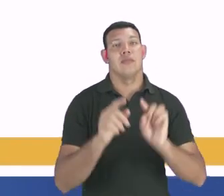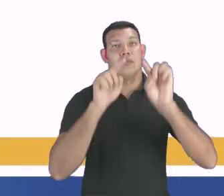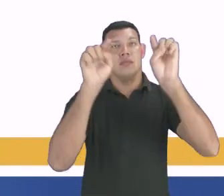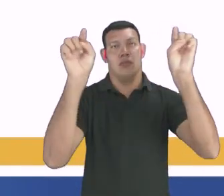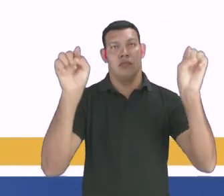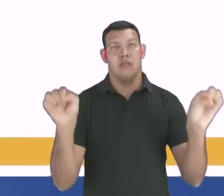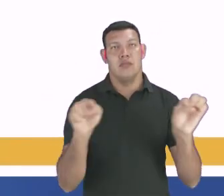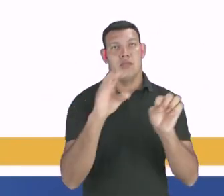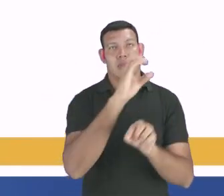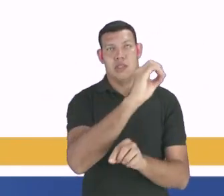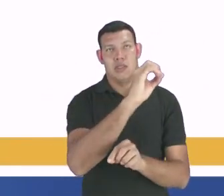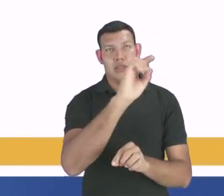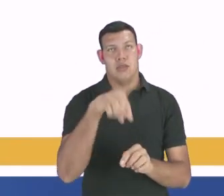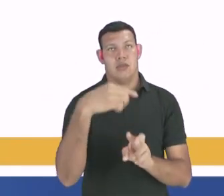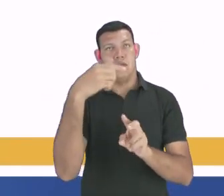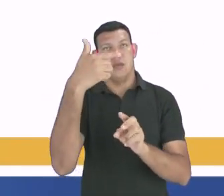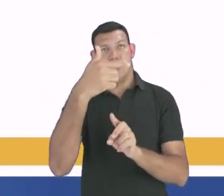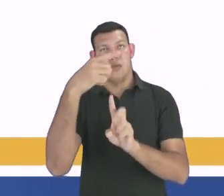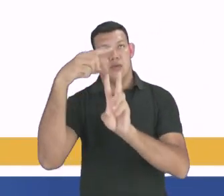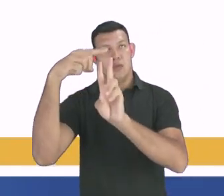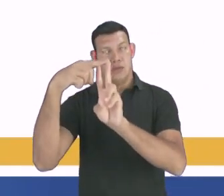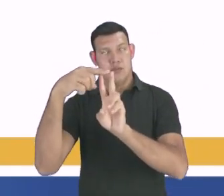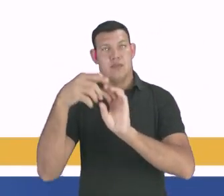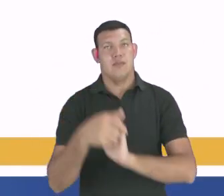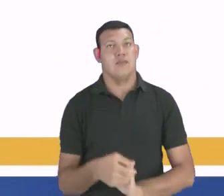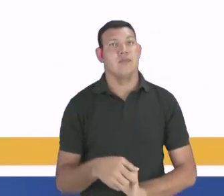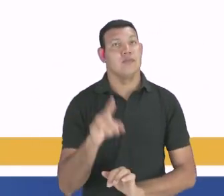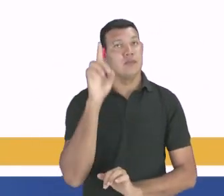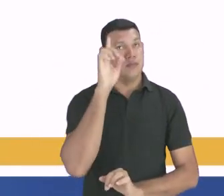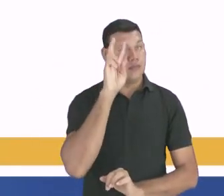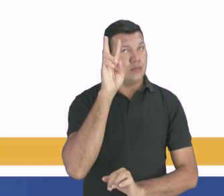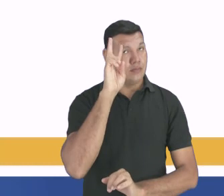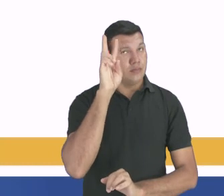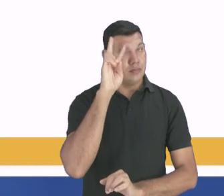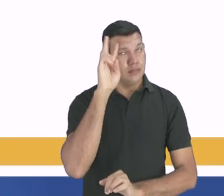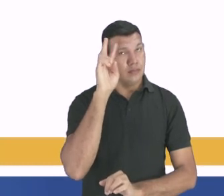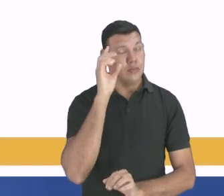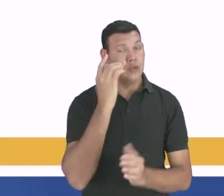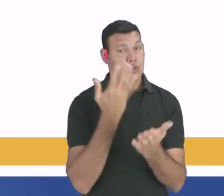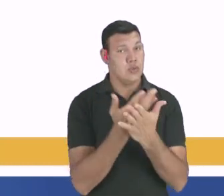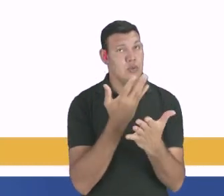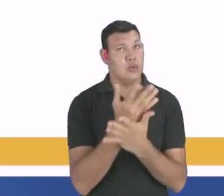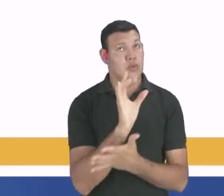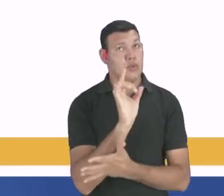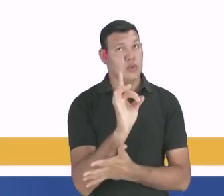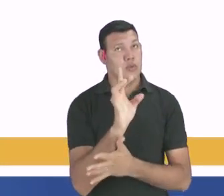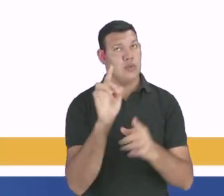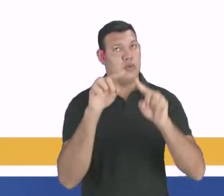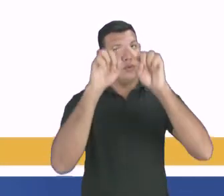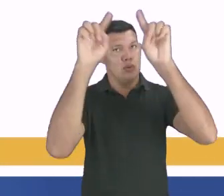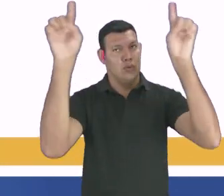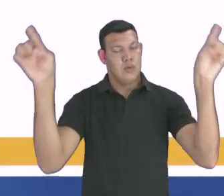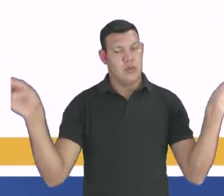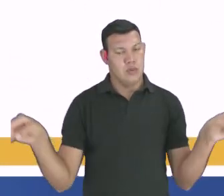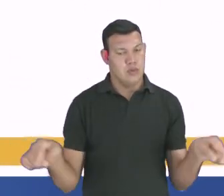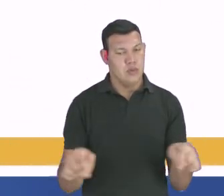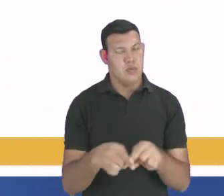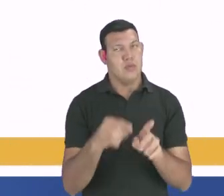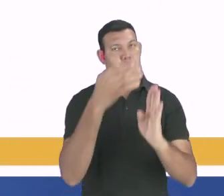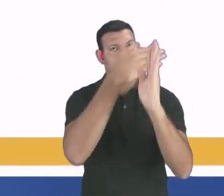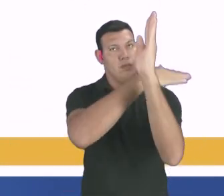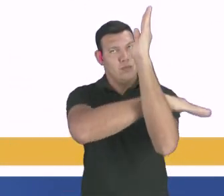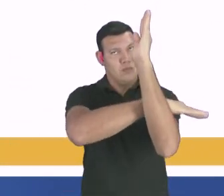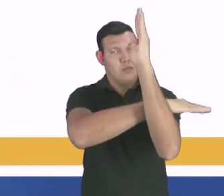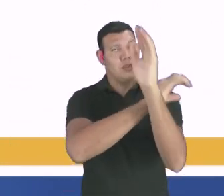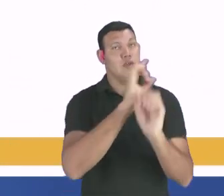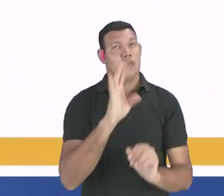entre 0 e 2π. Lembrando que a gente está trabalhando somente no ciclo trigonométrico de uma volta.